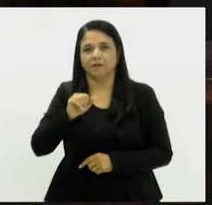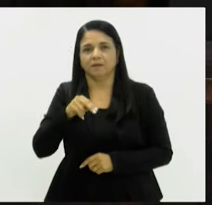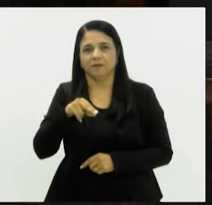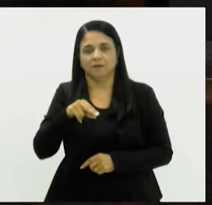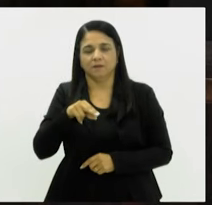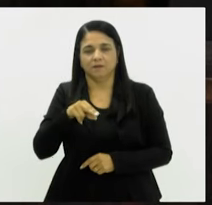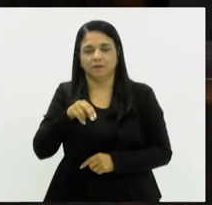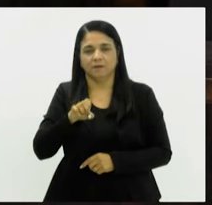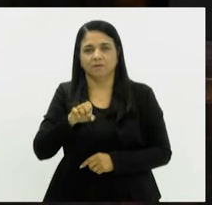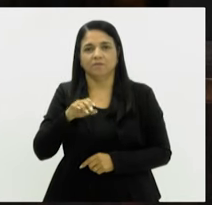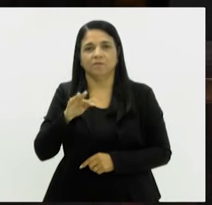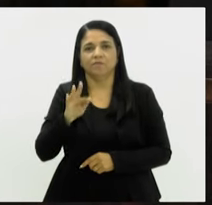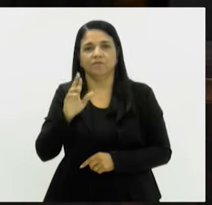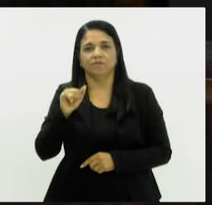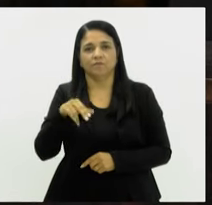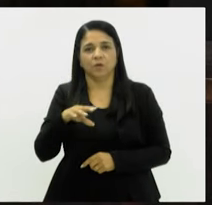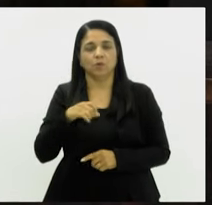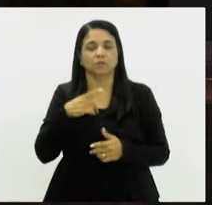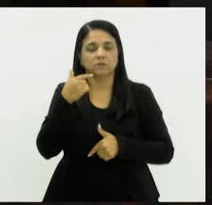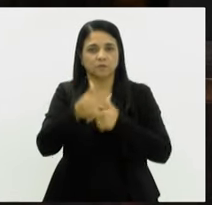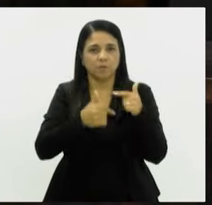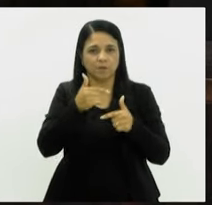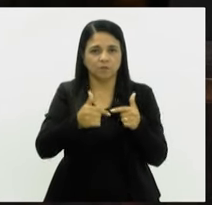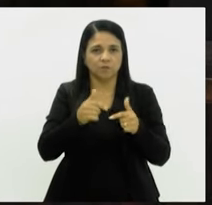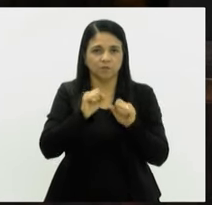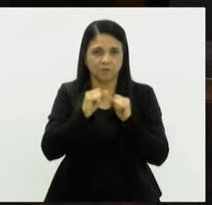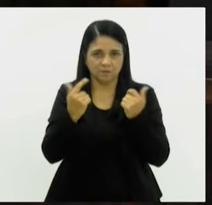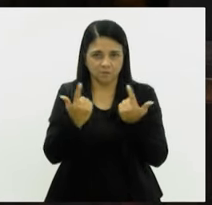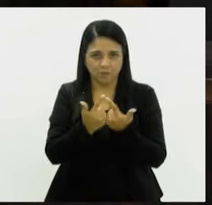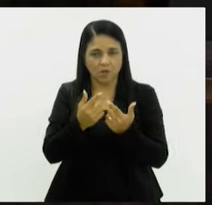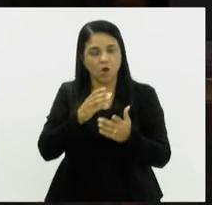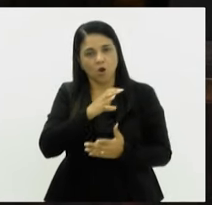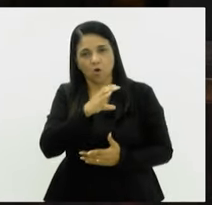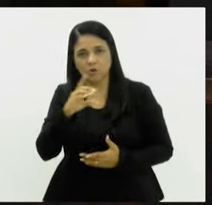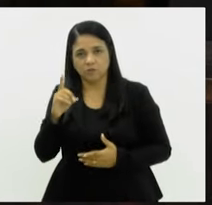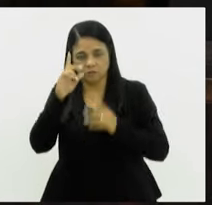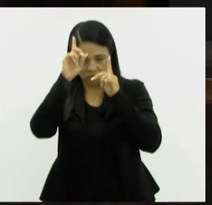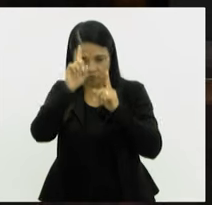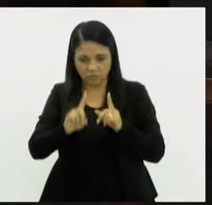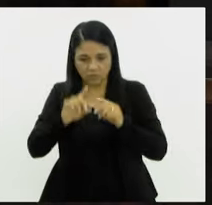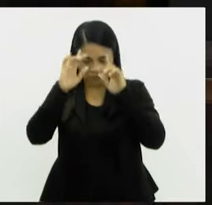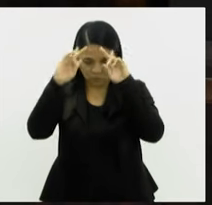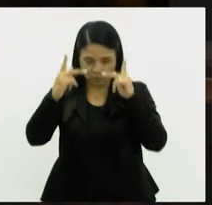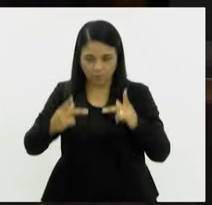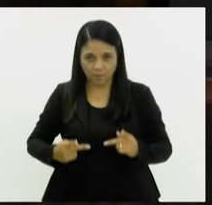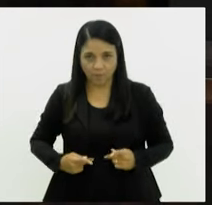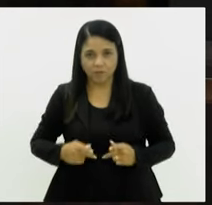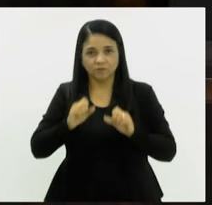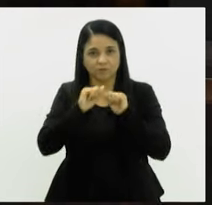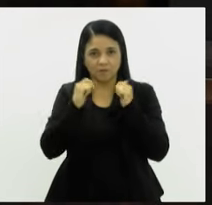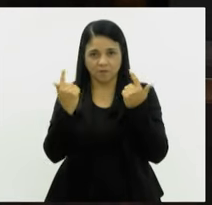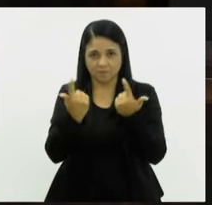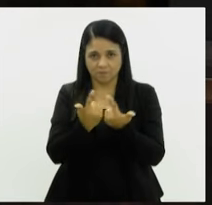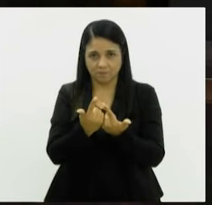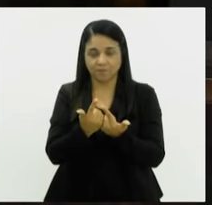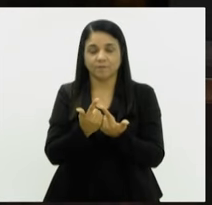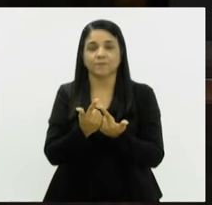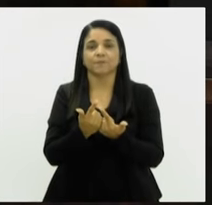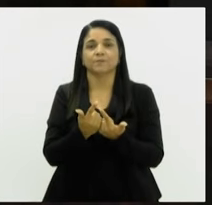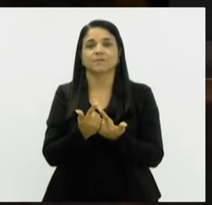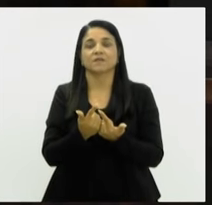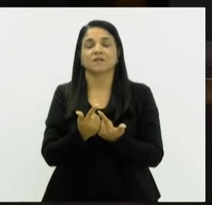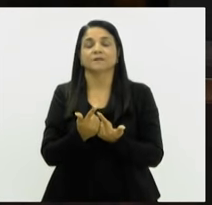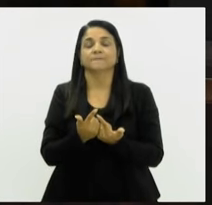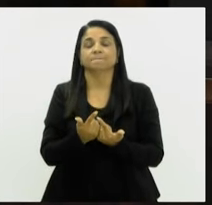Assembleia Legislativa do Rio de Janeiro, coordenou a Comissão de Defesa dos Direitos Humanos daqui da Assembleia Legislativa, Nani